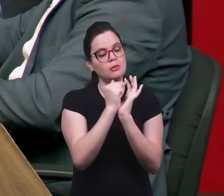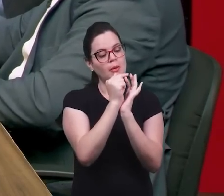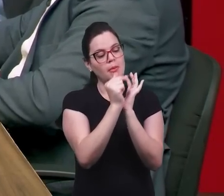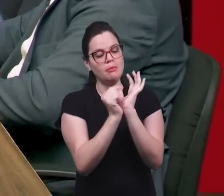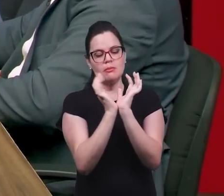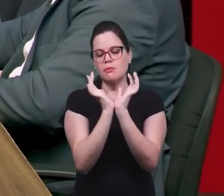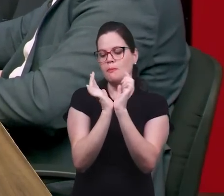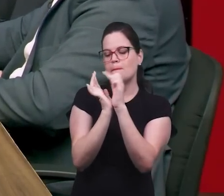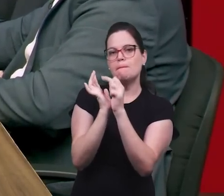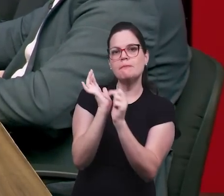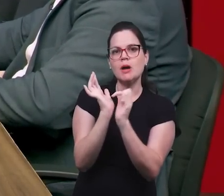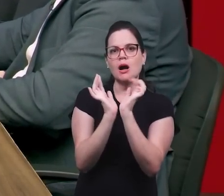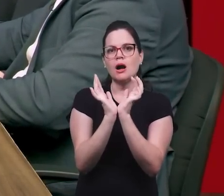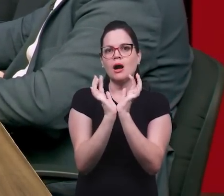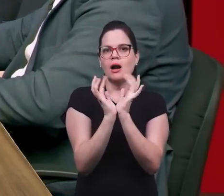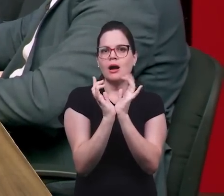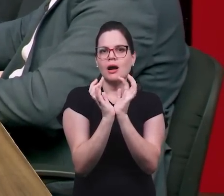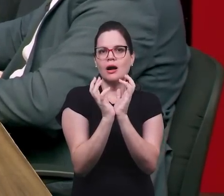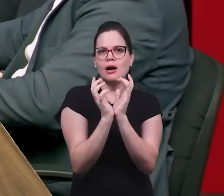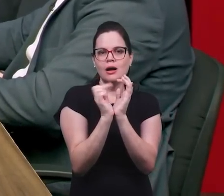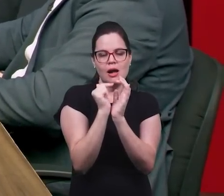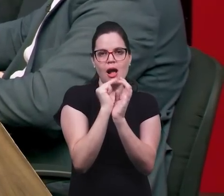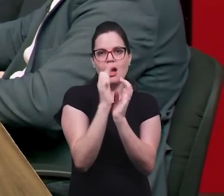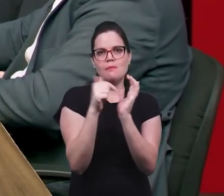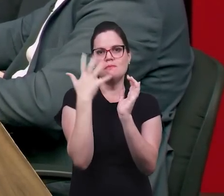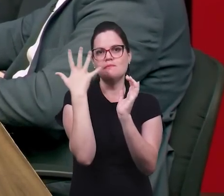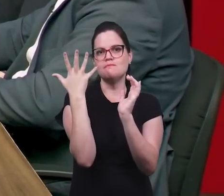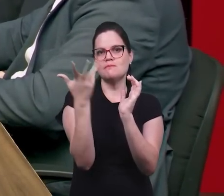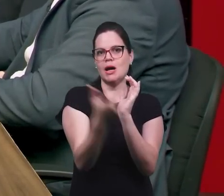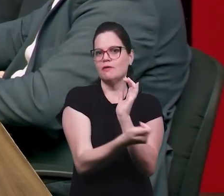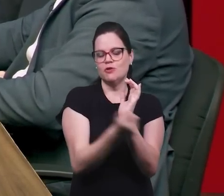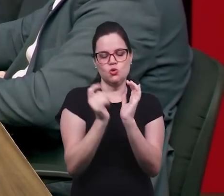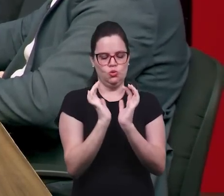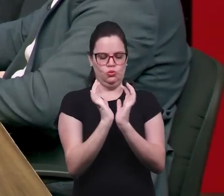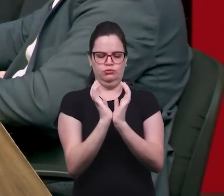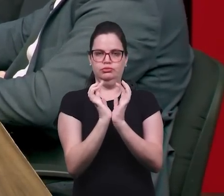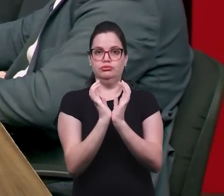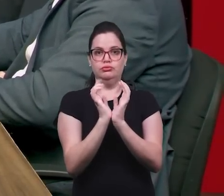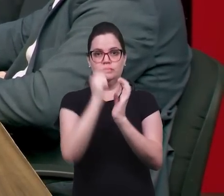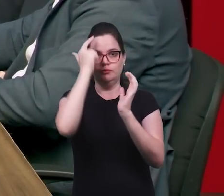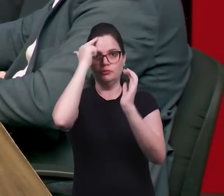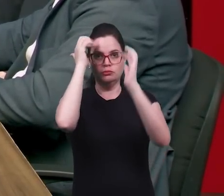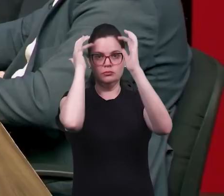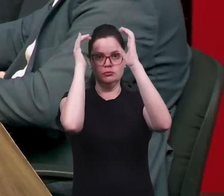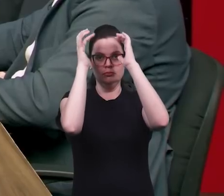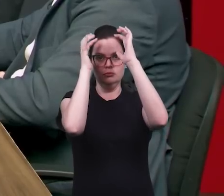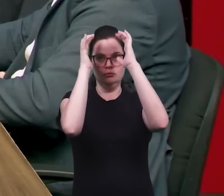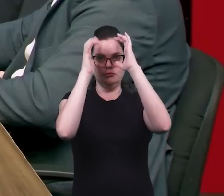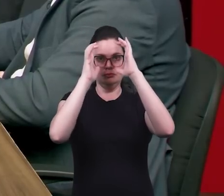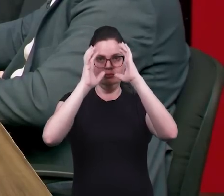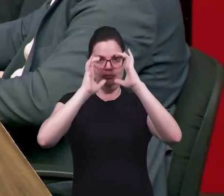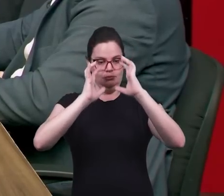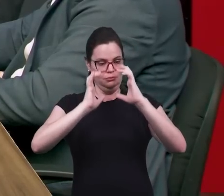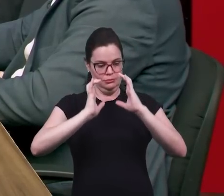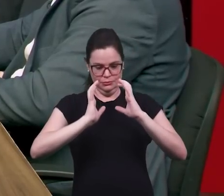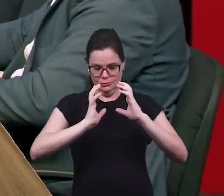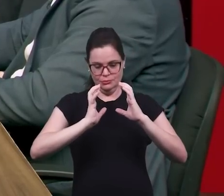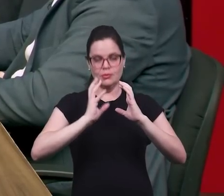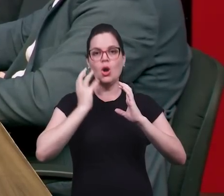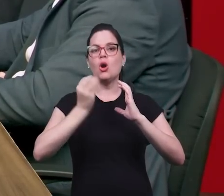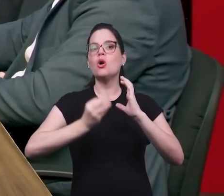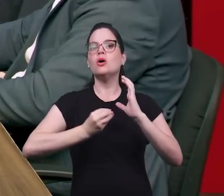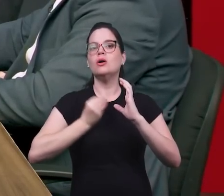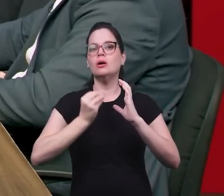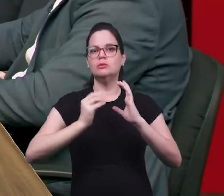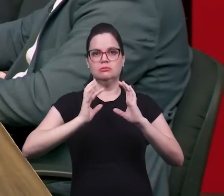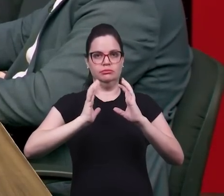respeito deste órgão incrível, extraordinário que nós temos, que é o cérebro humano. E como é que se